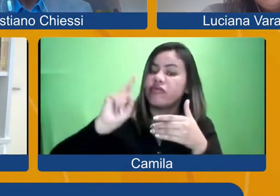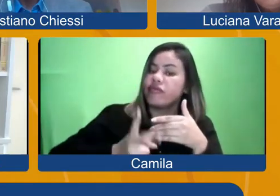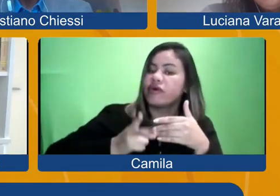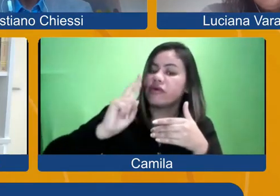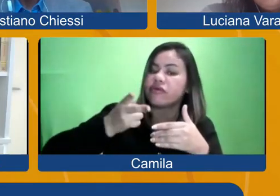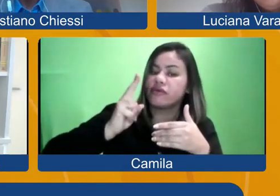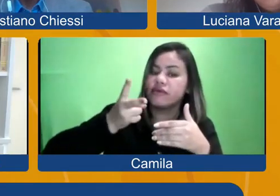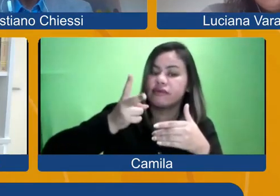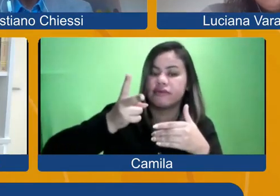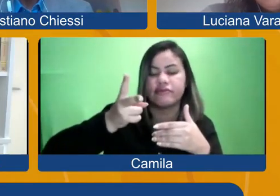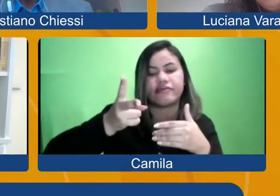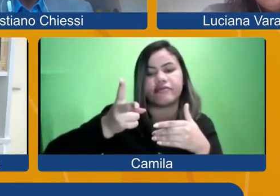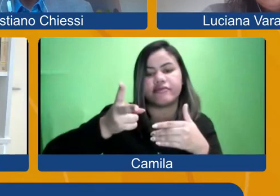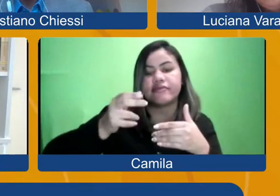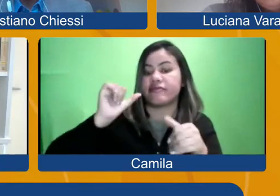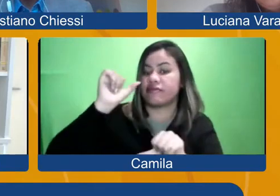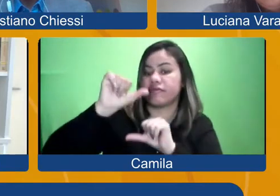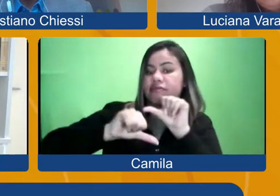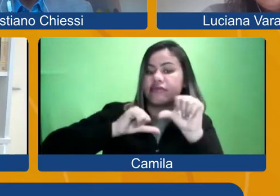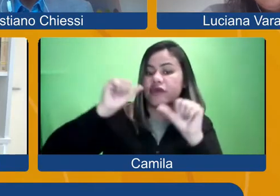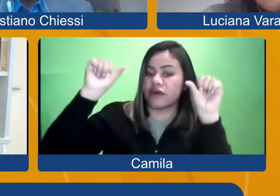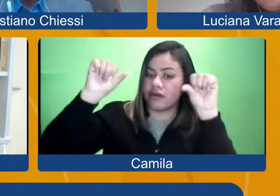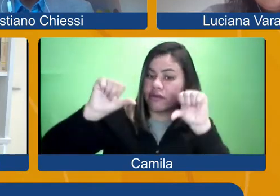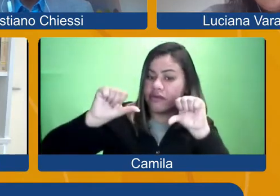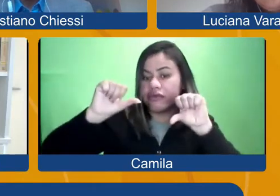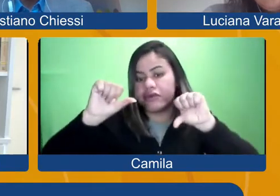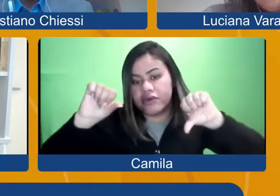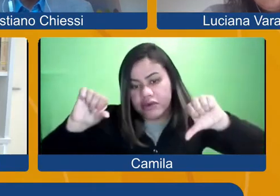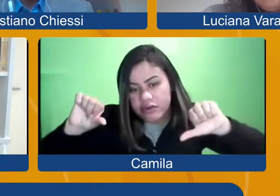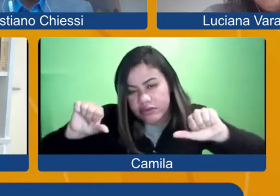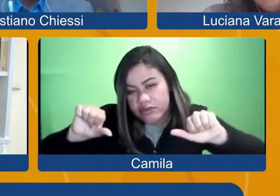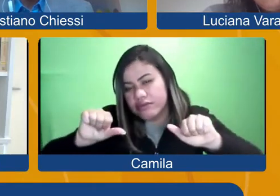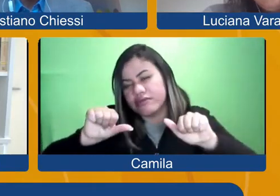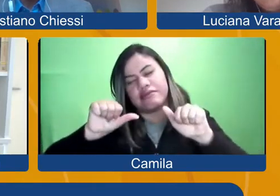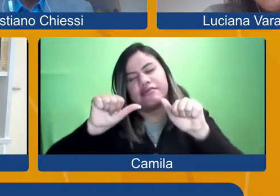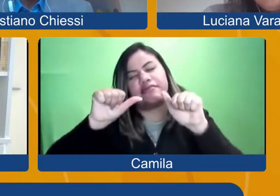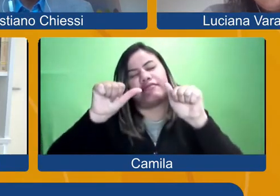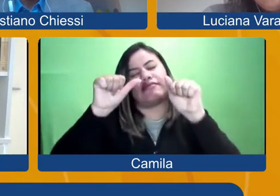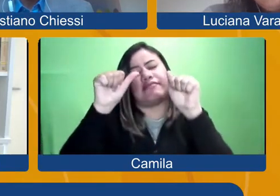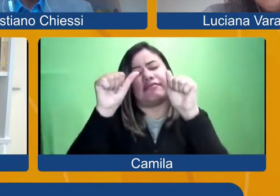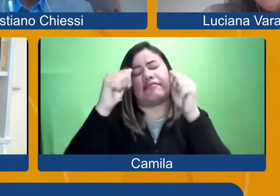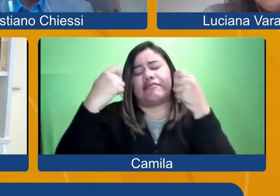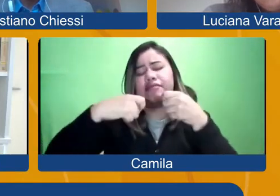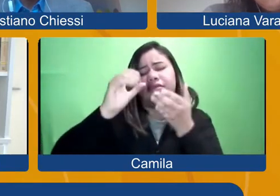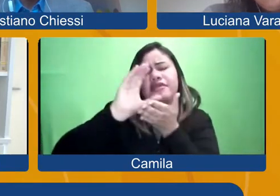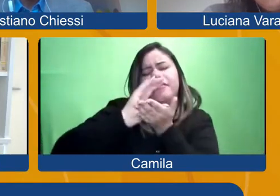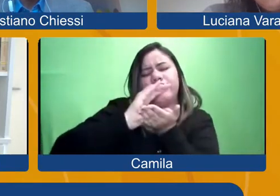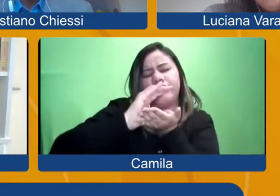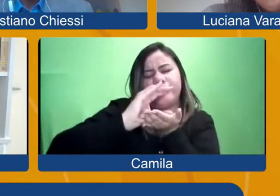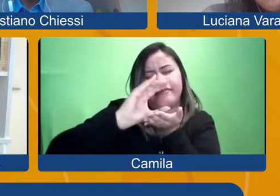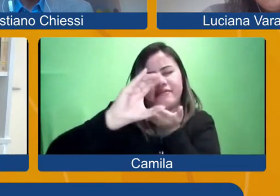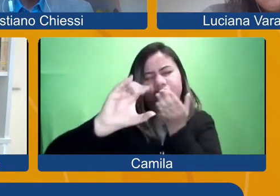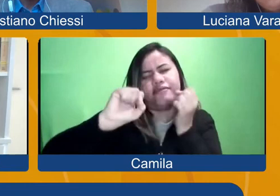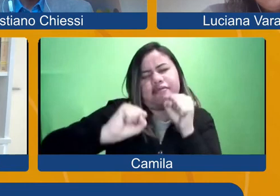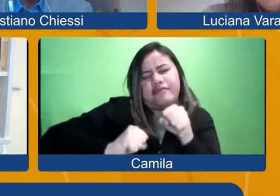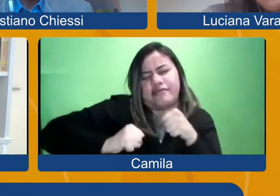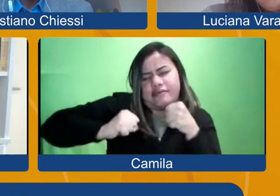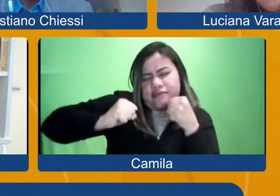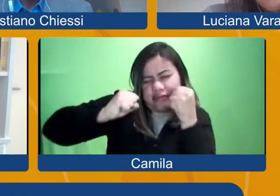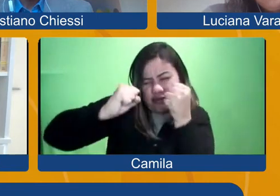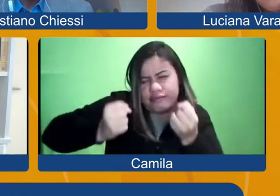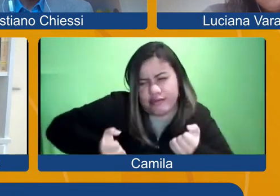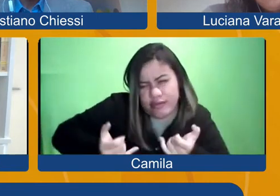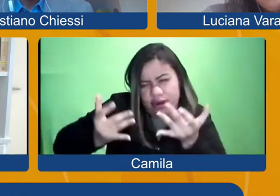são irreversíveis, ou para serem irreversíveis precisa de muito investimento, né, de muito custo, de muito gasto, né,